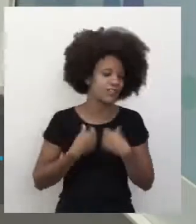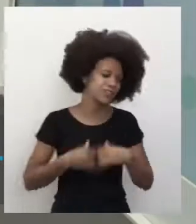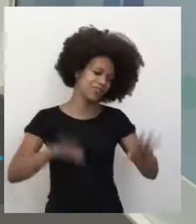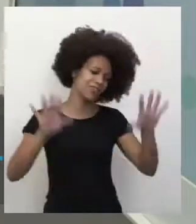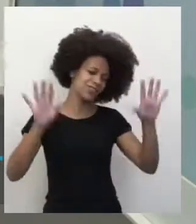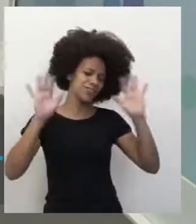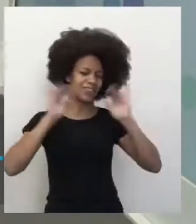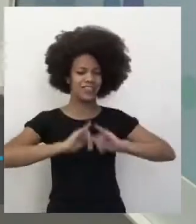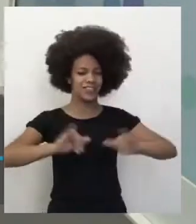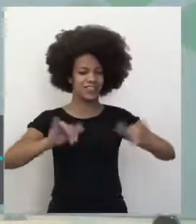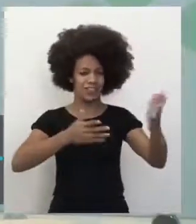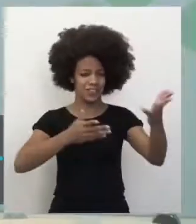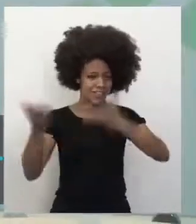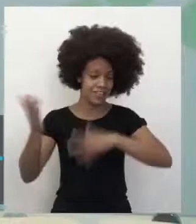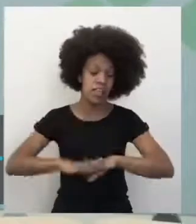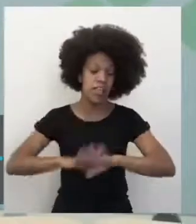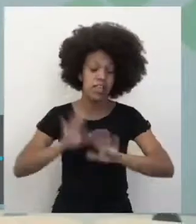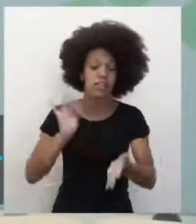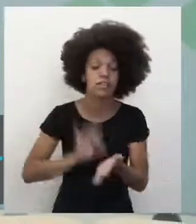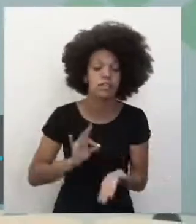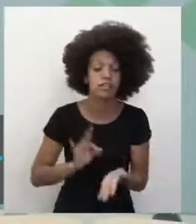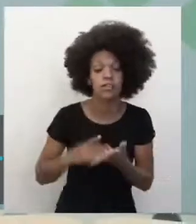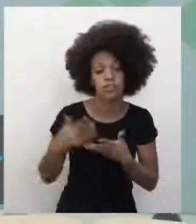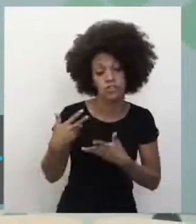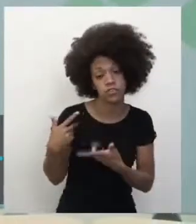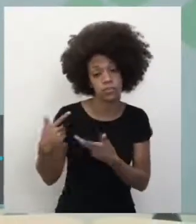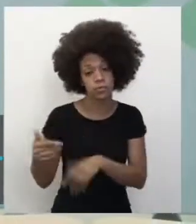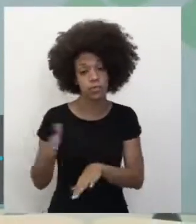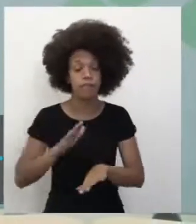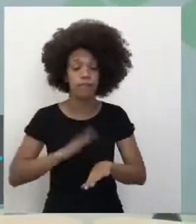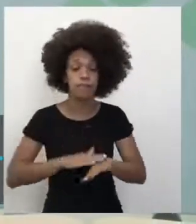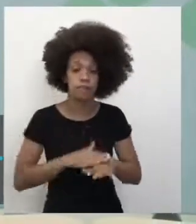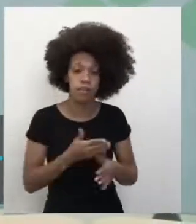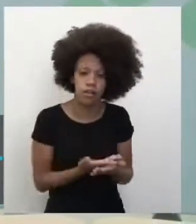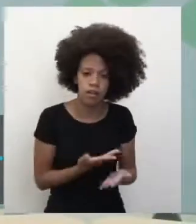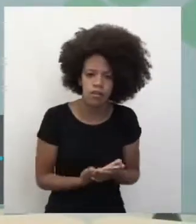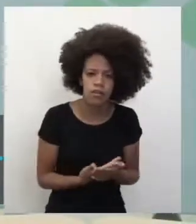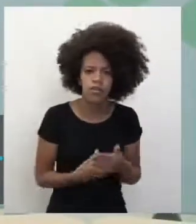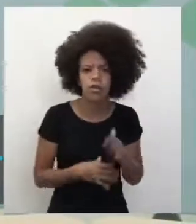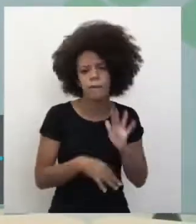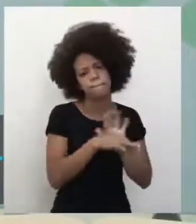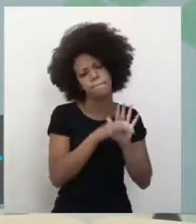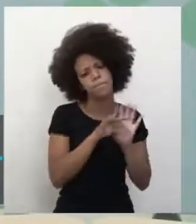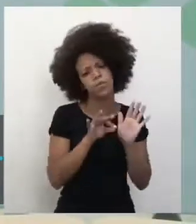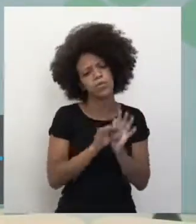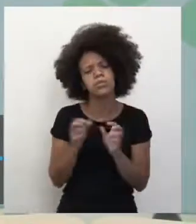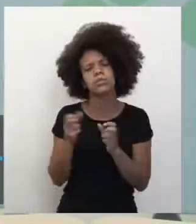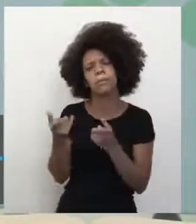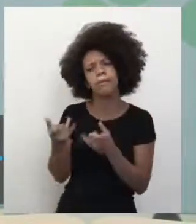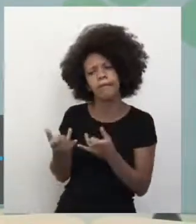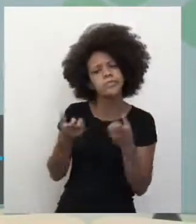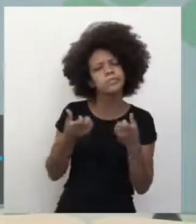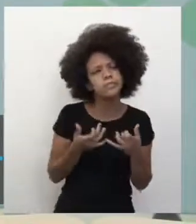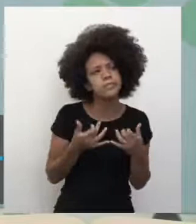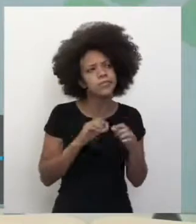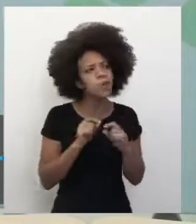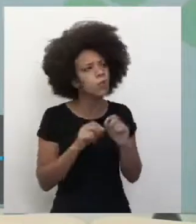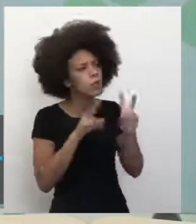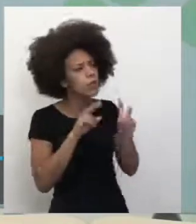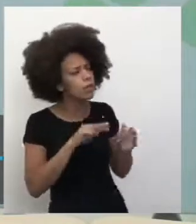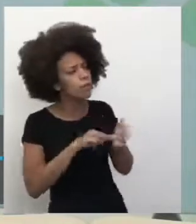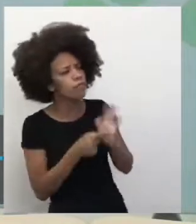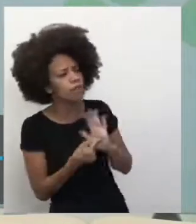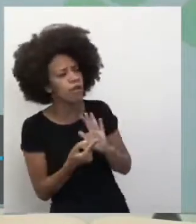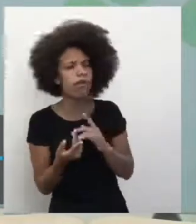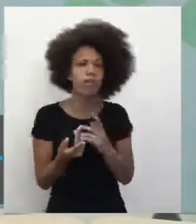agora. Que, assim, na verdade, quando eu fui chamado para fazer aula, assim, falou de mosaico, aí você foi explicando a respeito do que era mosaico, e